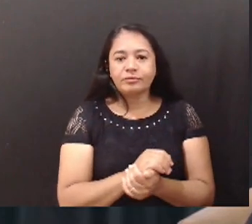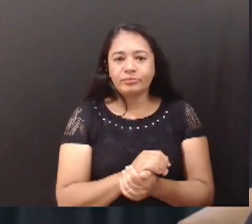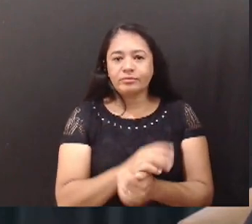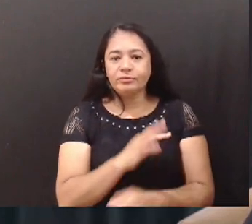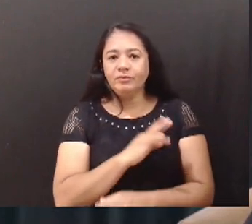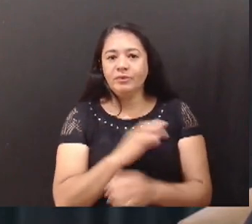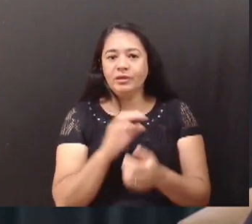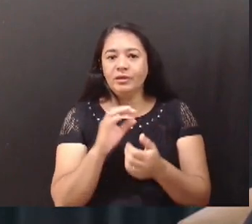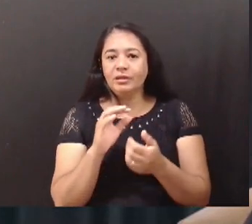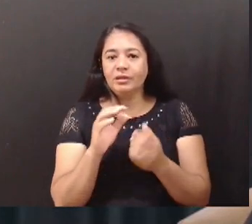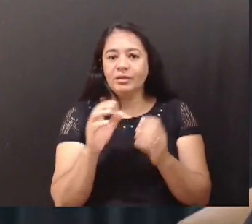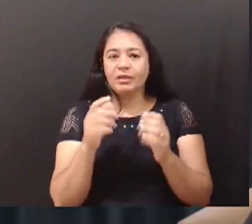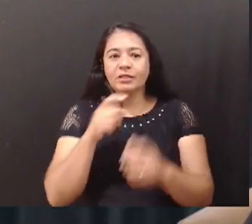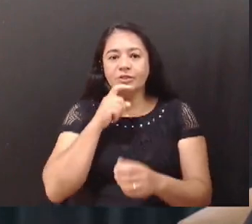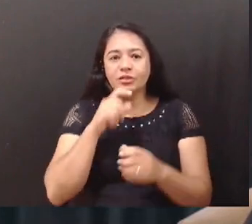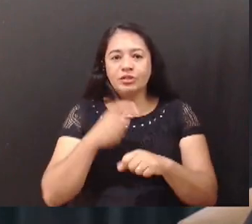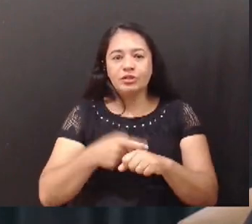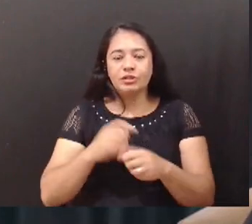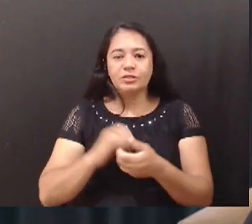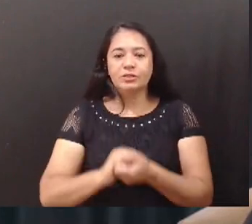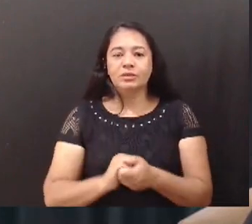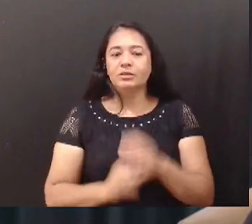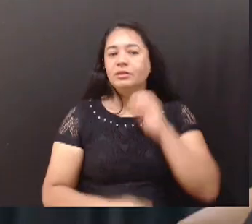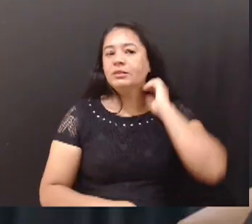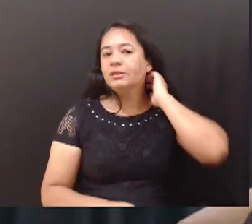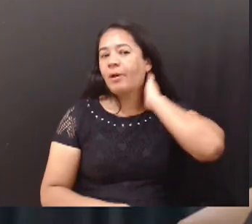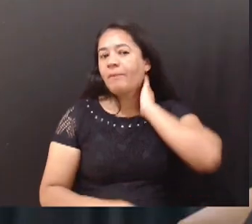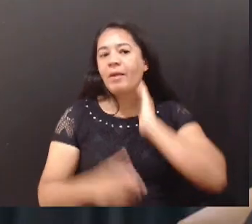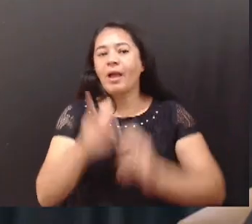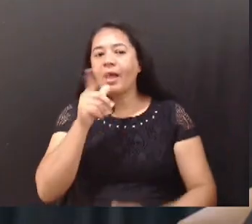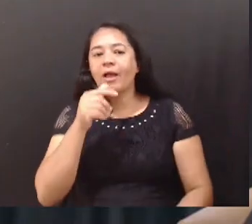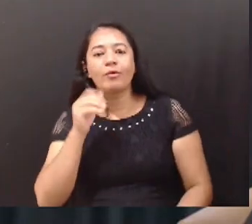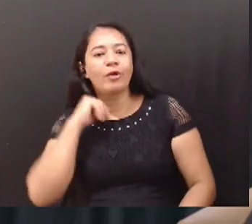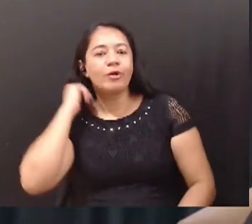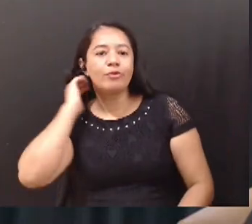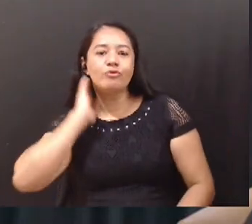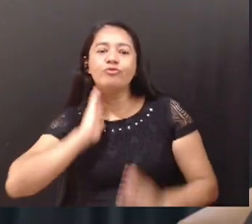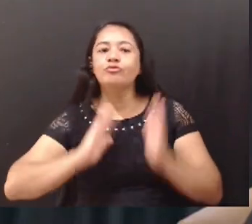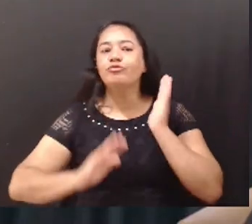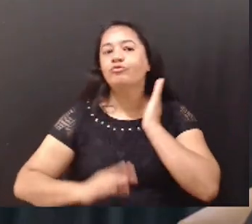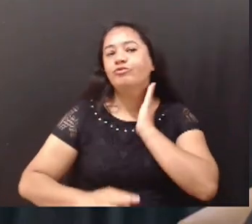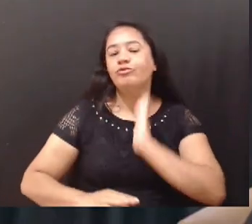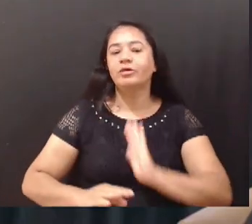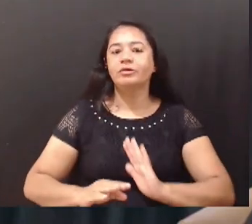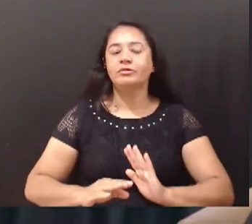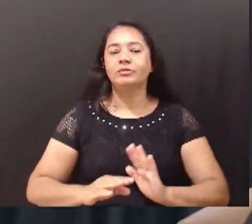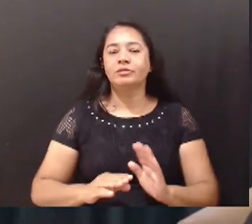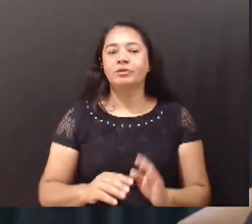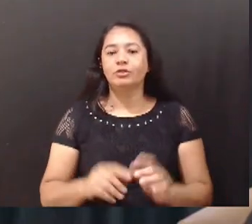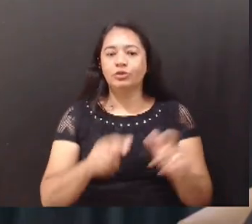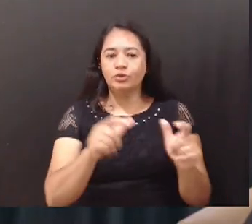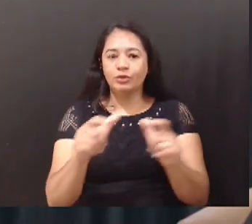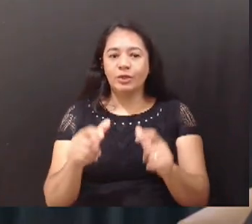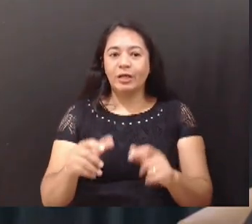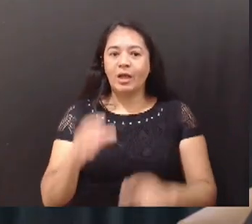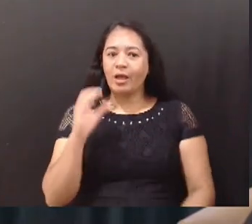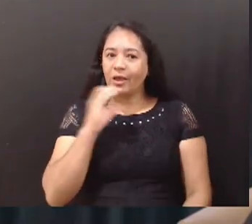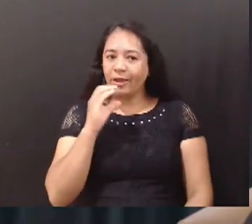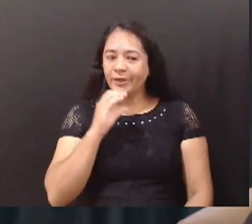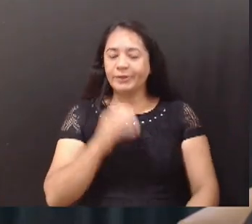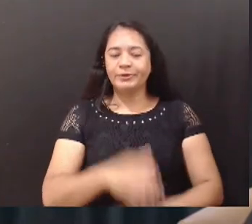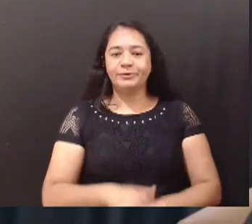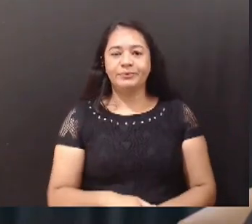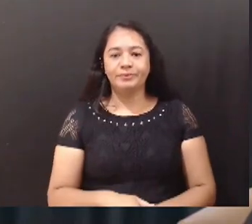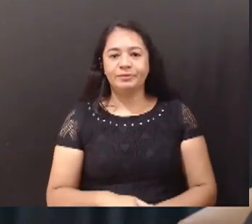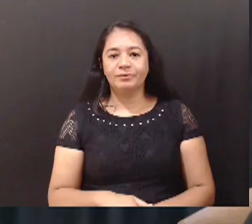gelo também, passa uma água aqui no pescoço, nos pontos quentes do corpo, digamos assim. Mas vamos supor